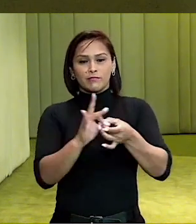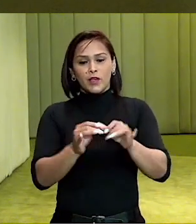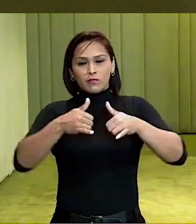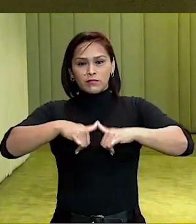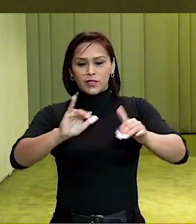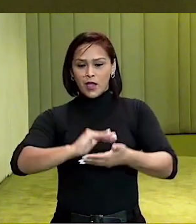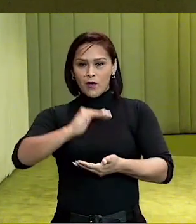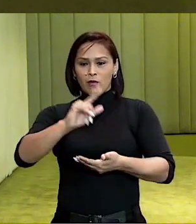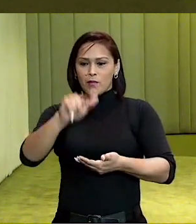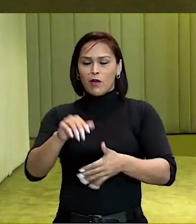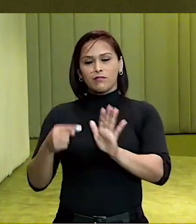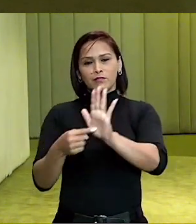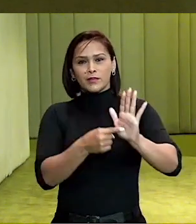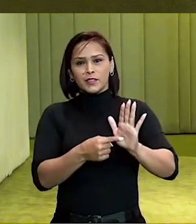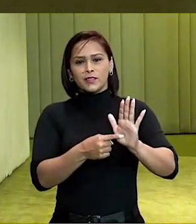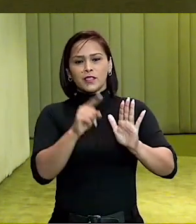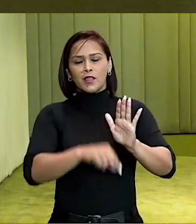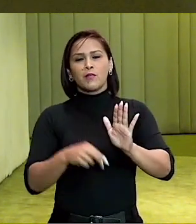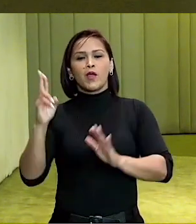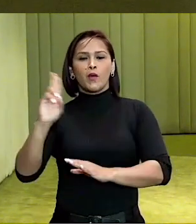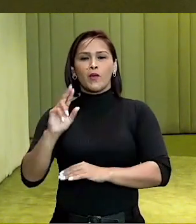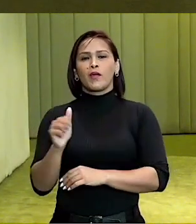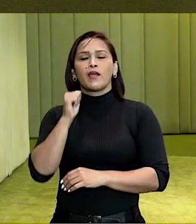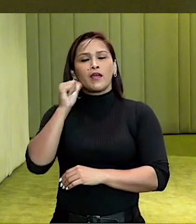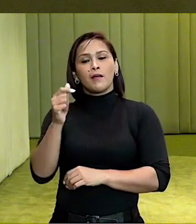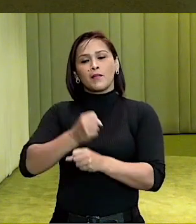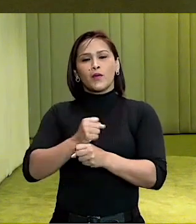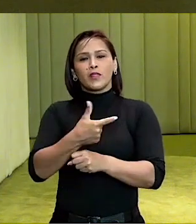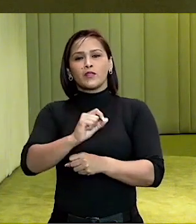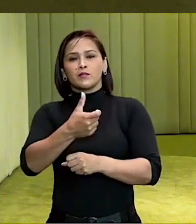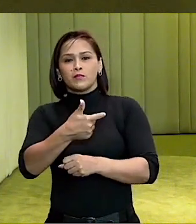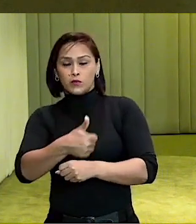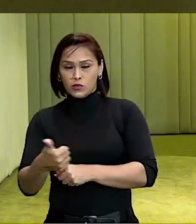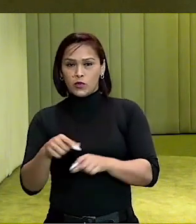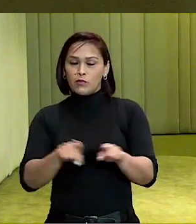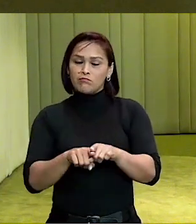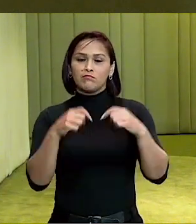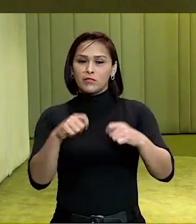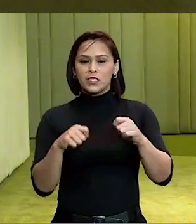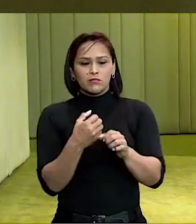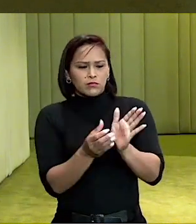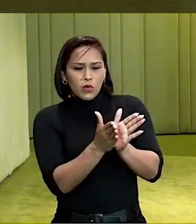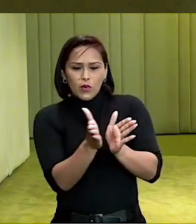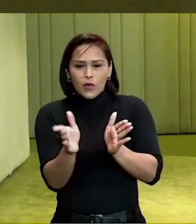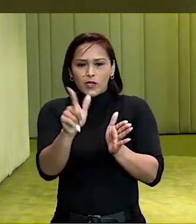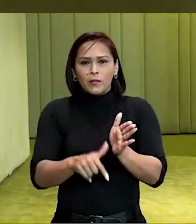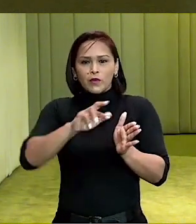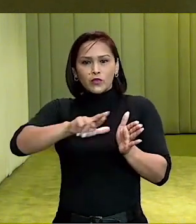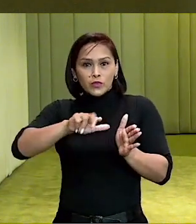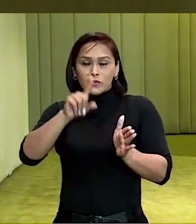bloco, apresentada pelo Uruguai em abril último, ela não deixa de explorar caminhos